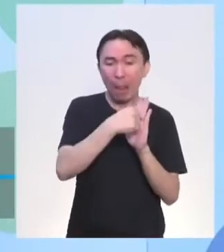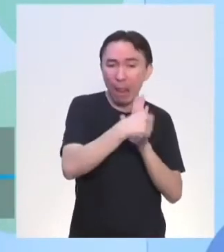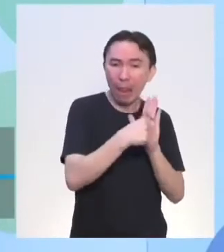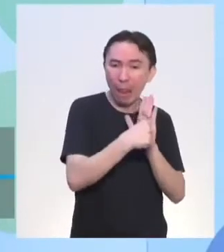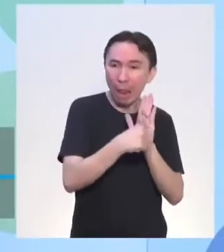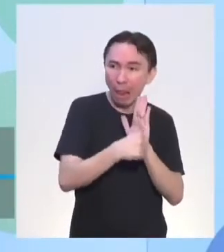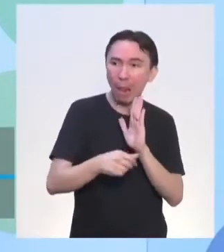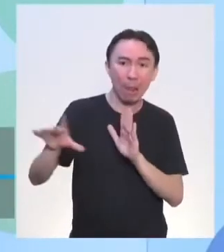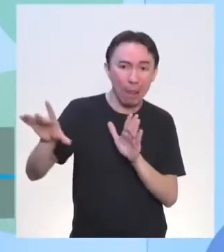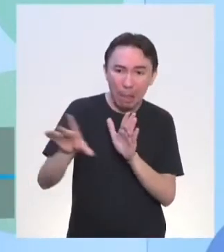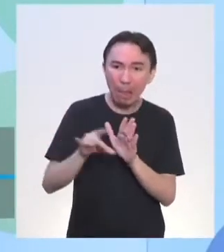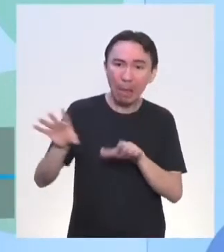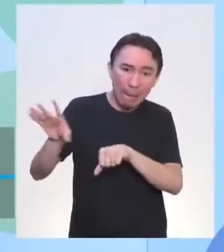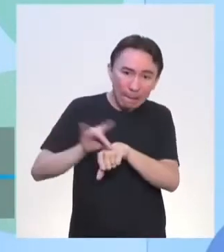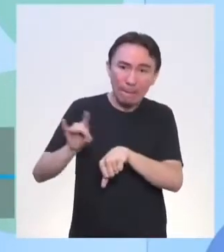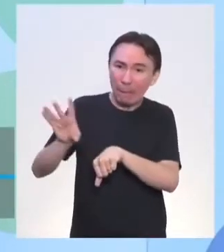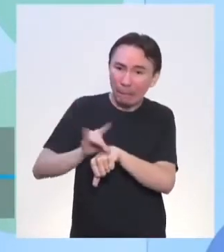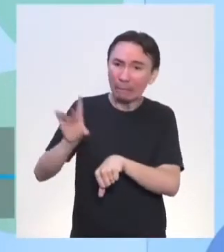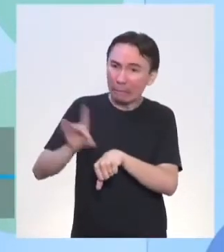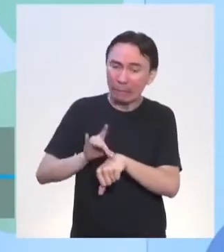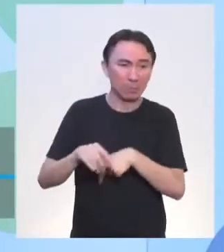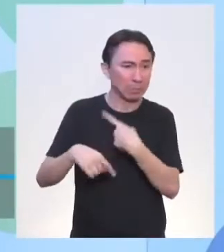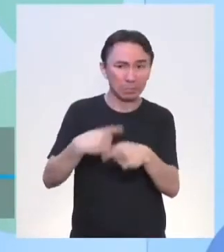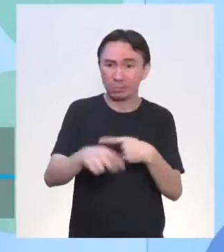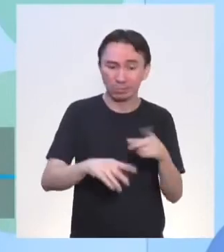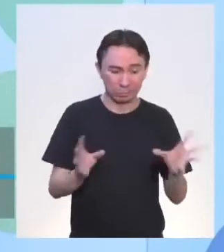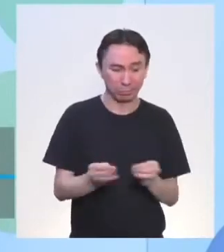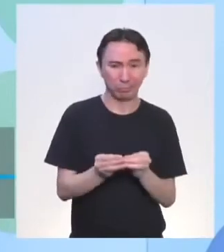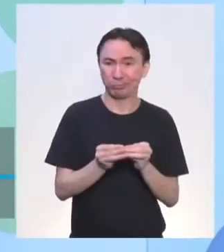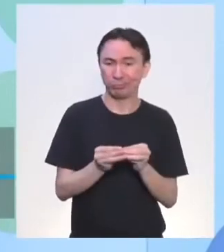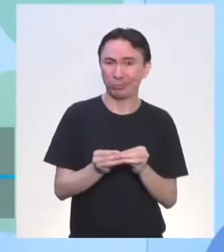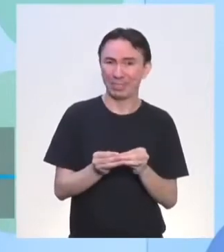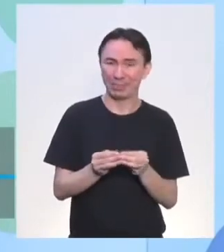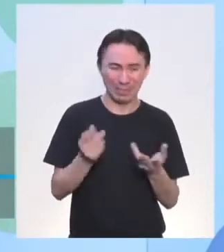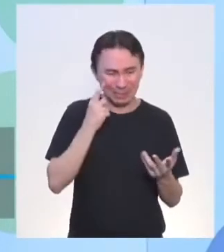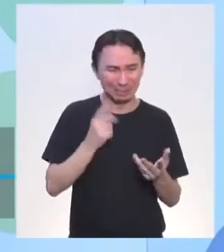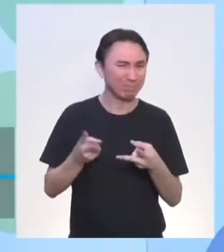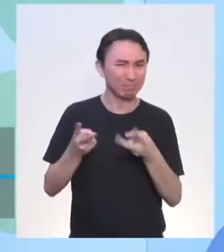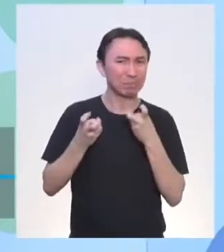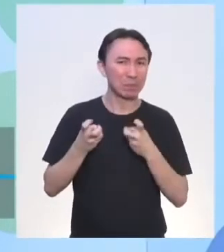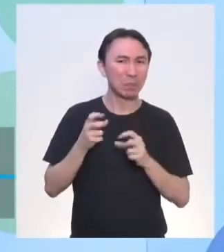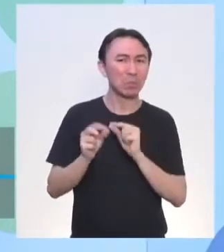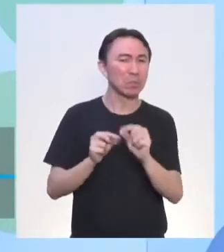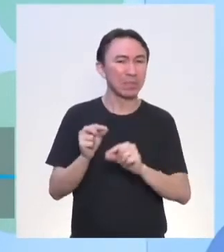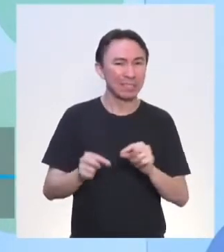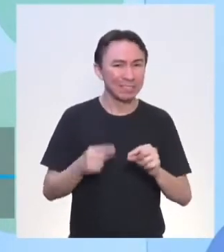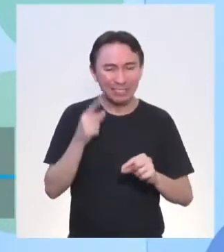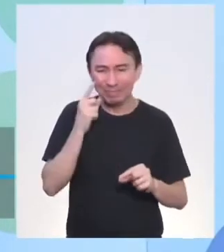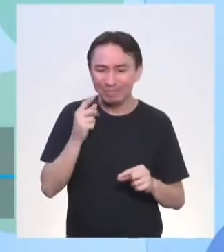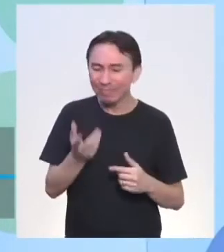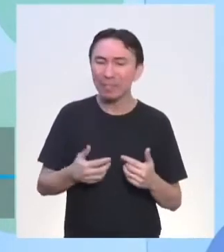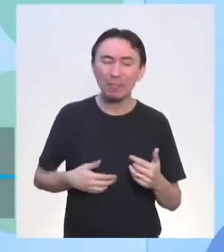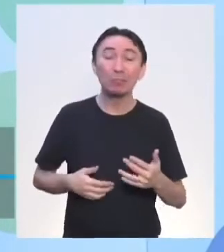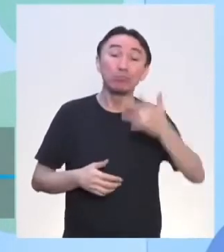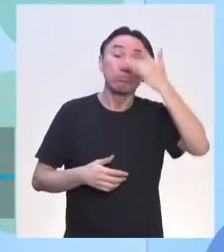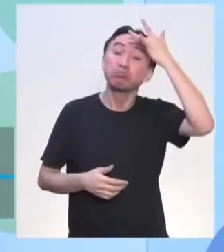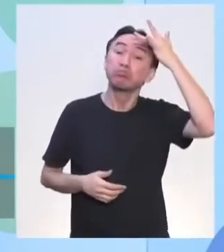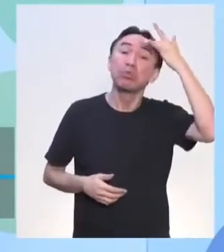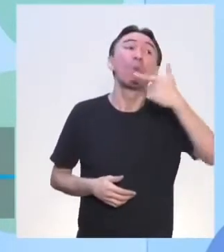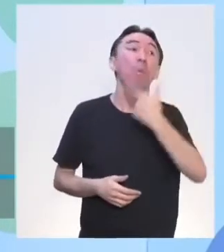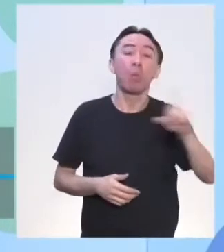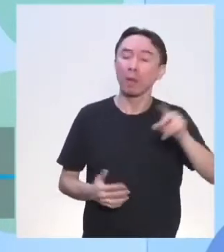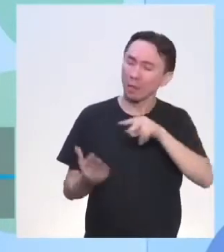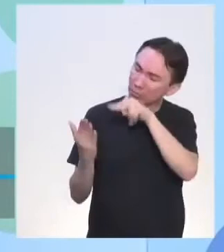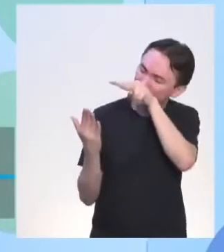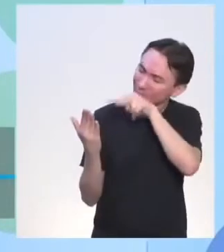traz para o seu texto de resumo, mas que você percebe que, no final, o leitor não vai conseguir